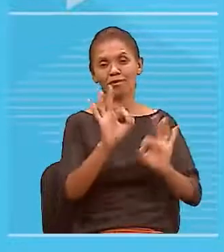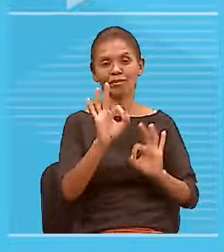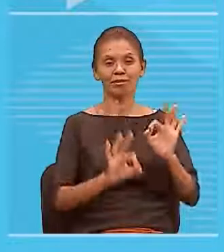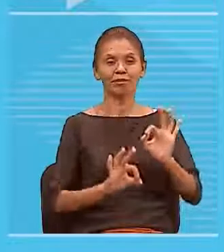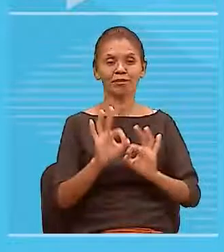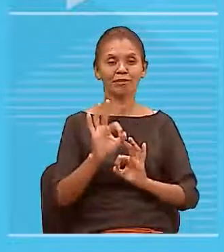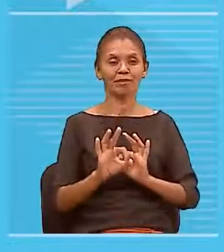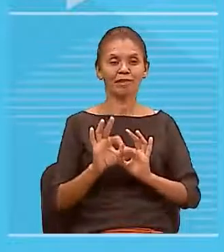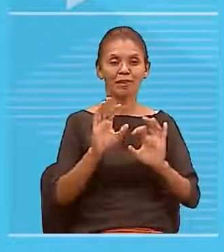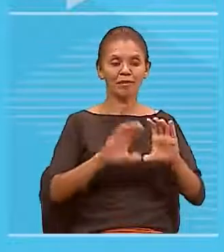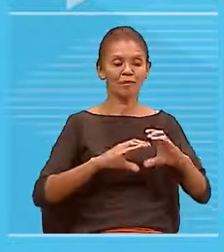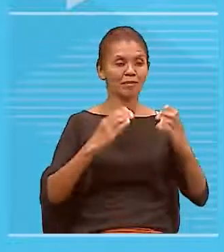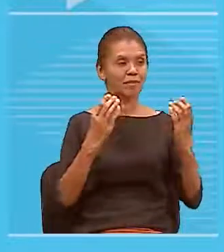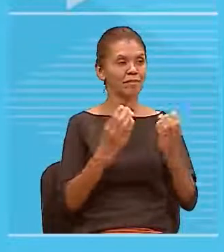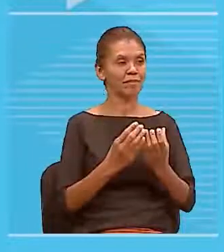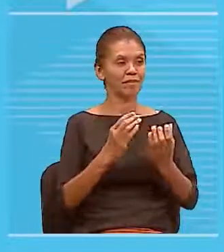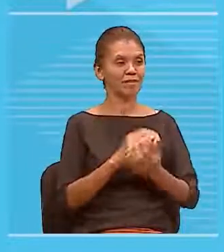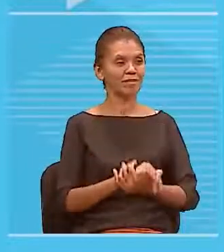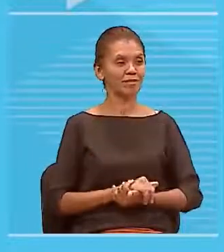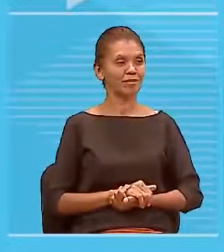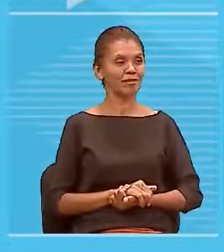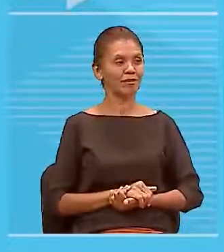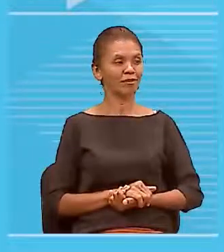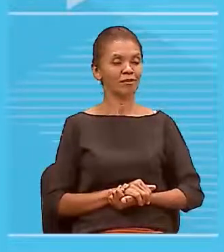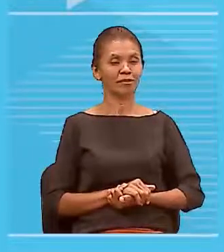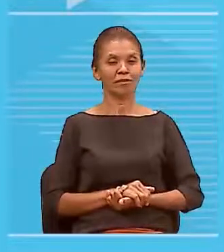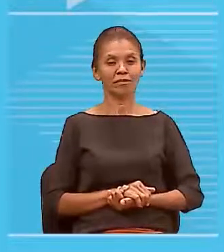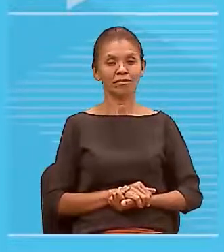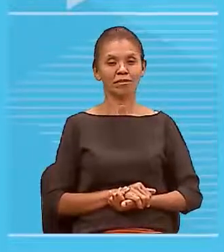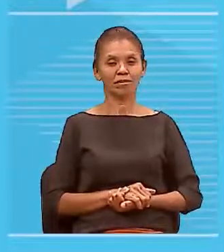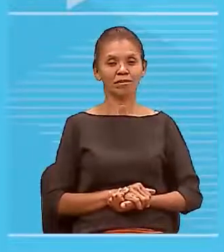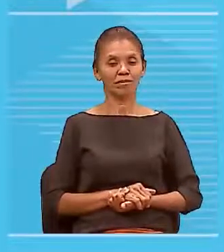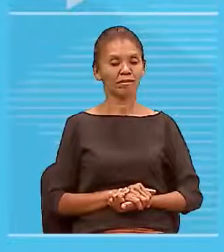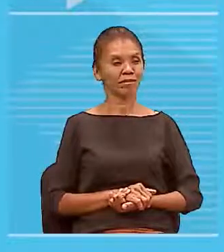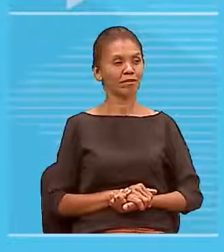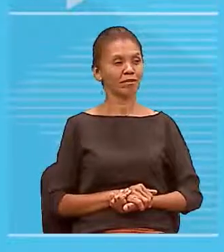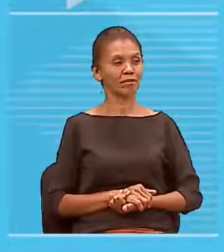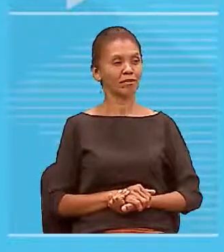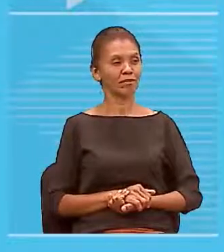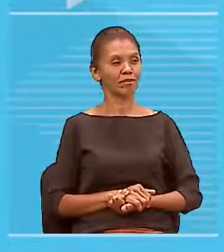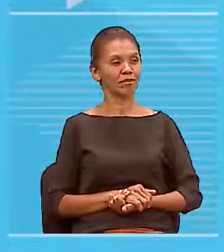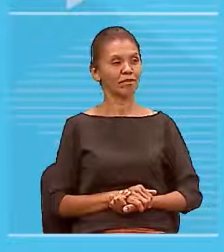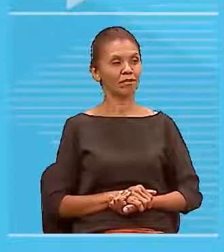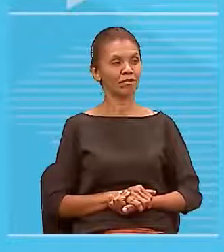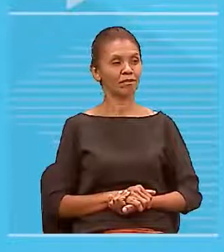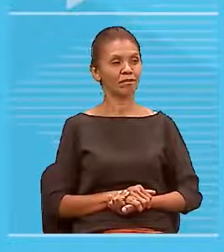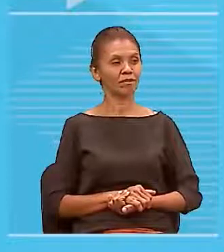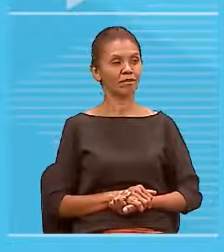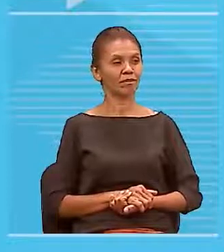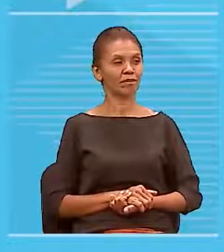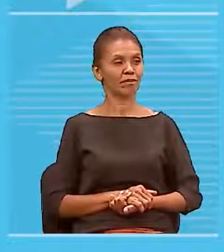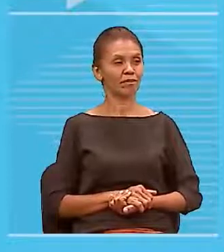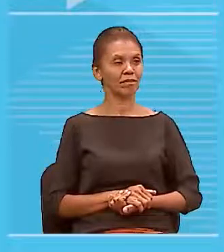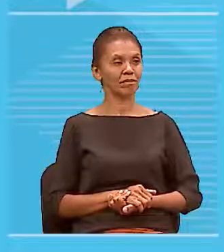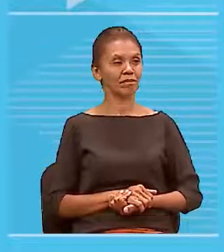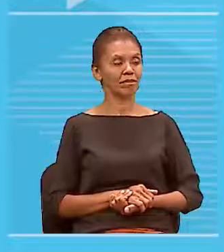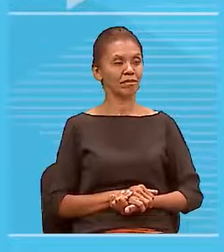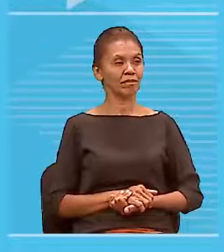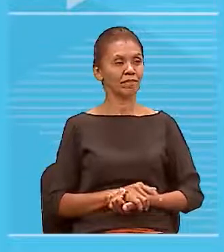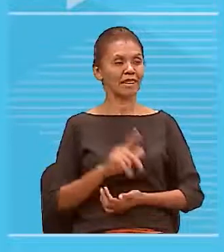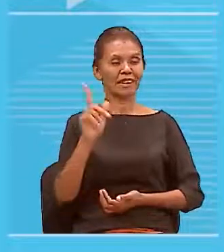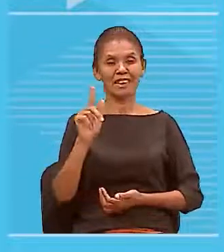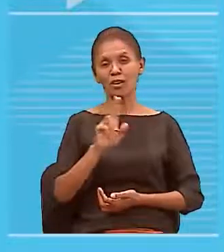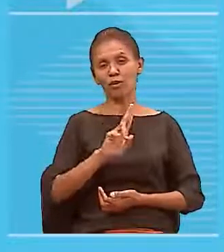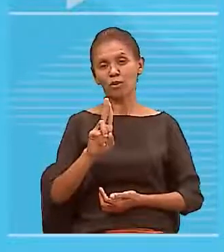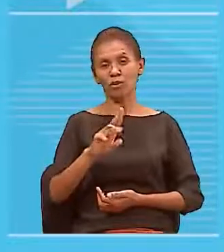pela comunidade. Essas comunidades, né, a comunidade que constitui o ecossistema é o que a gente chama de meio